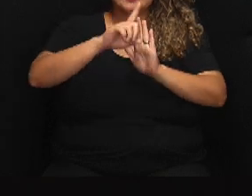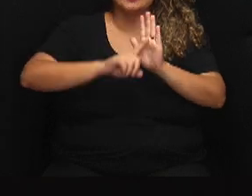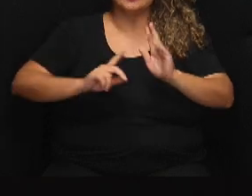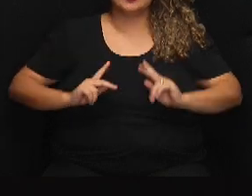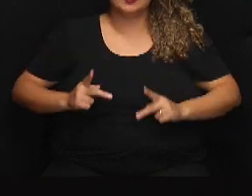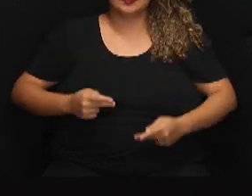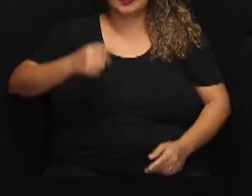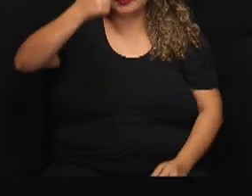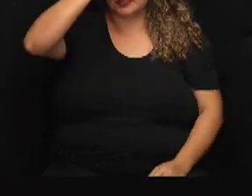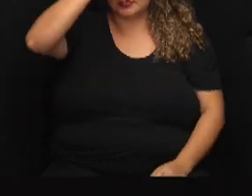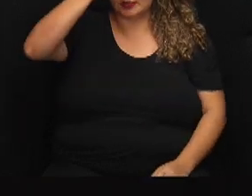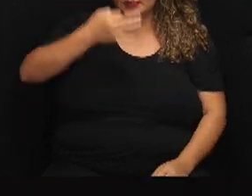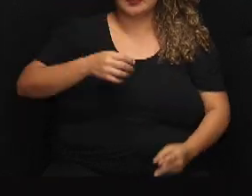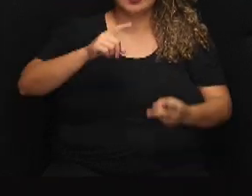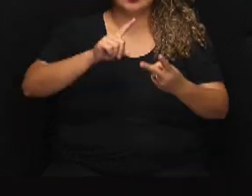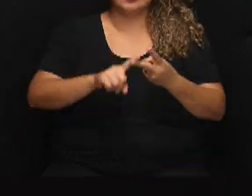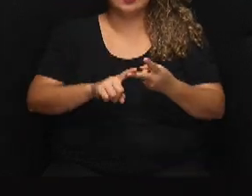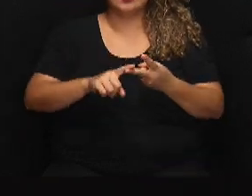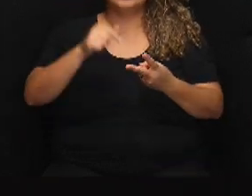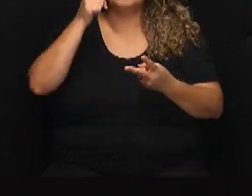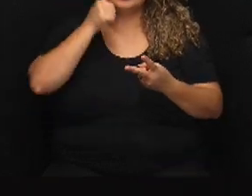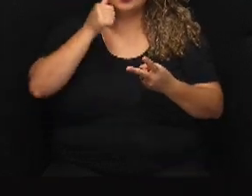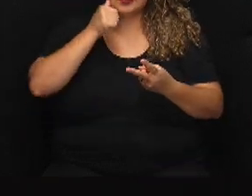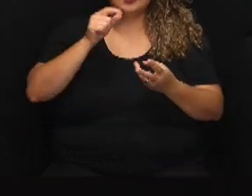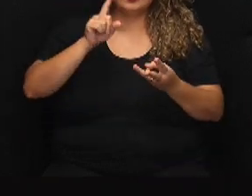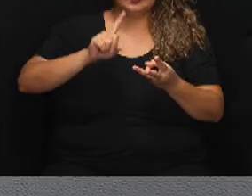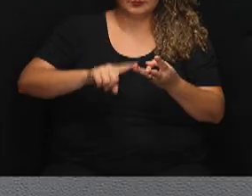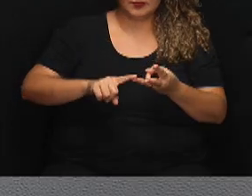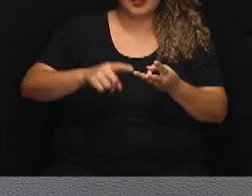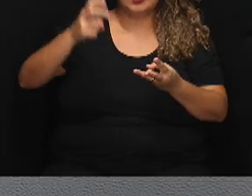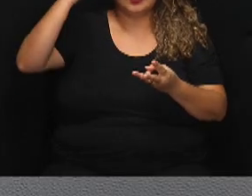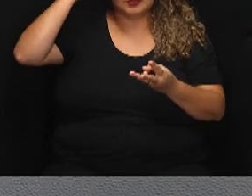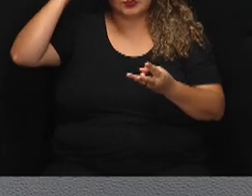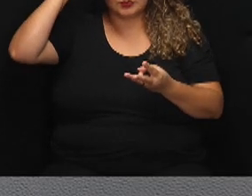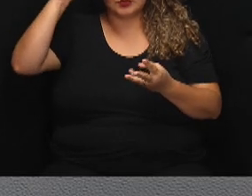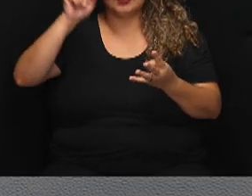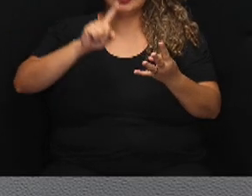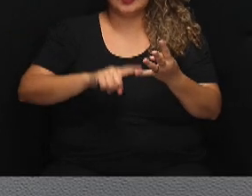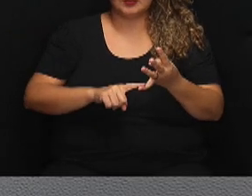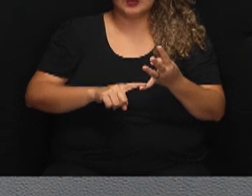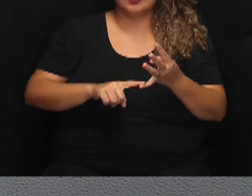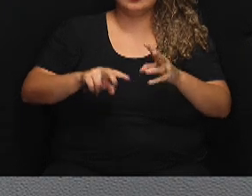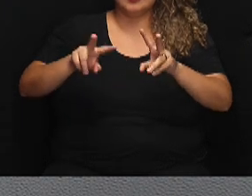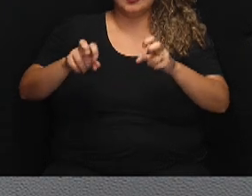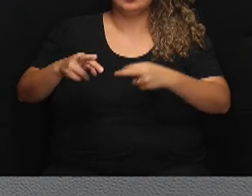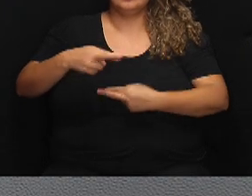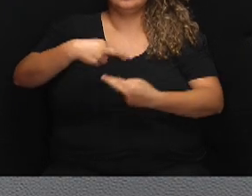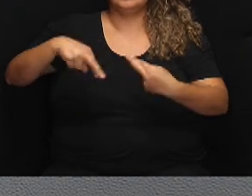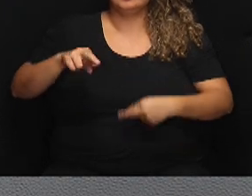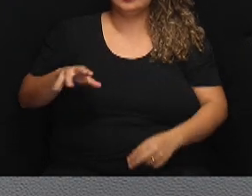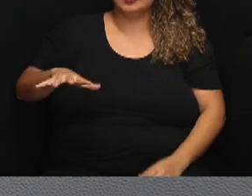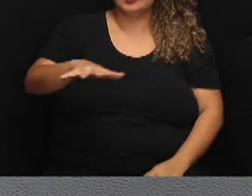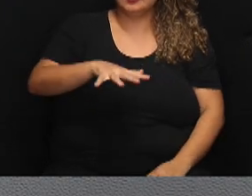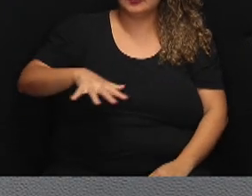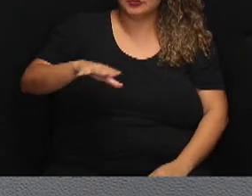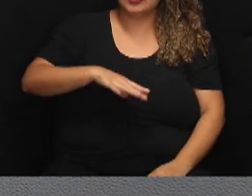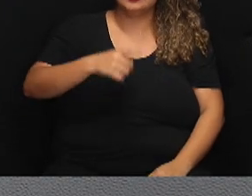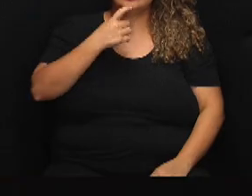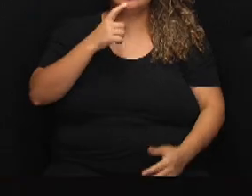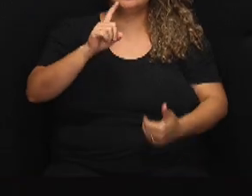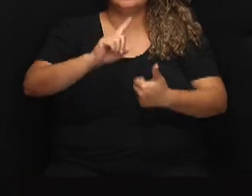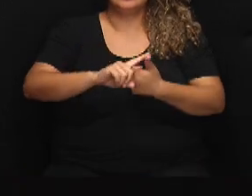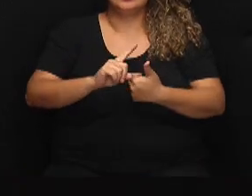e Cidadania, a Comissão da Mulher, Comissão de Cultura, Comissão para Assuntos da Região Metropolitana de Campinas,